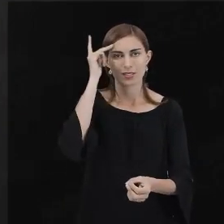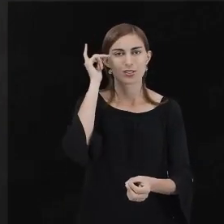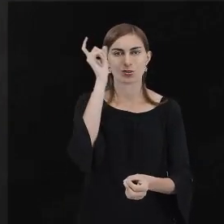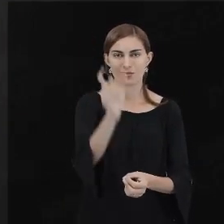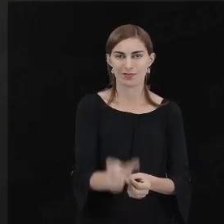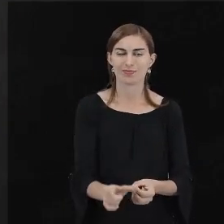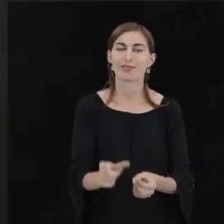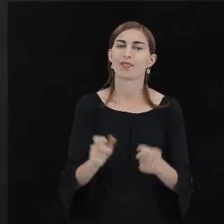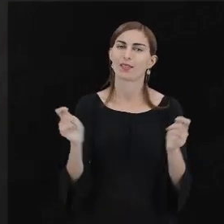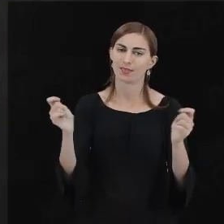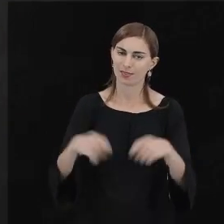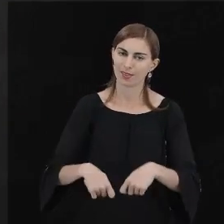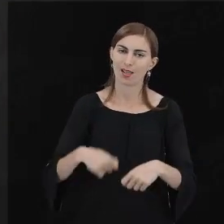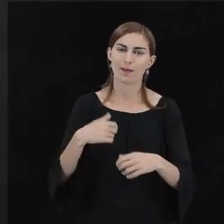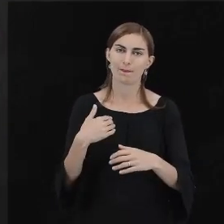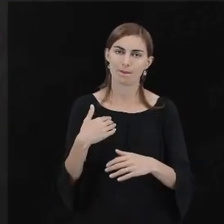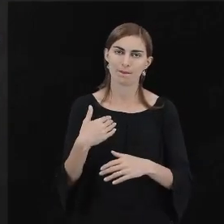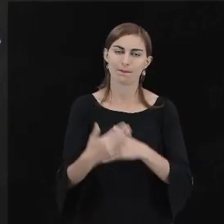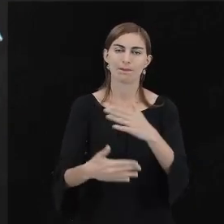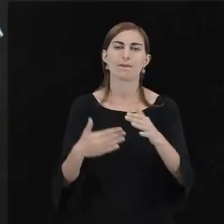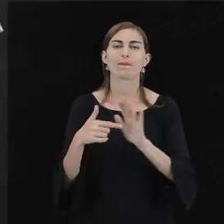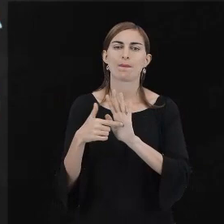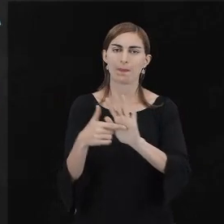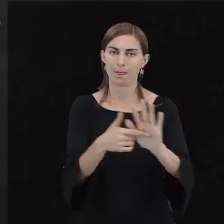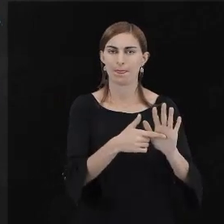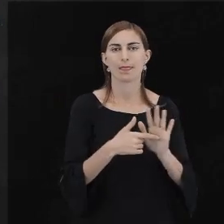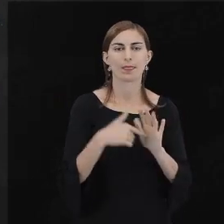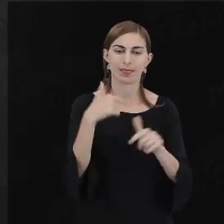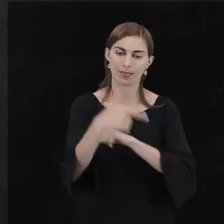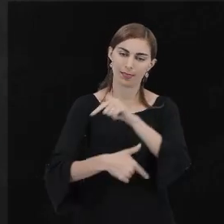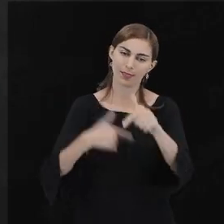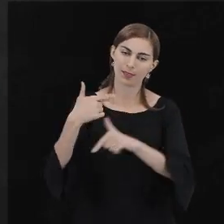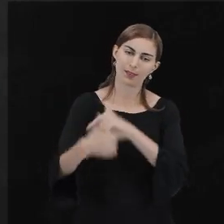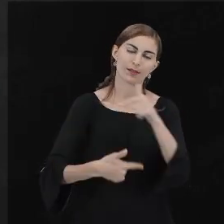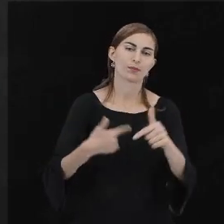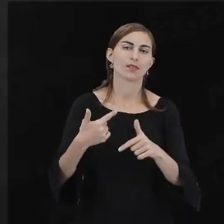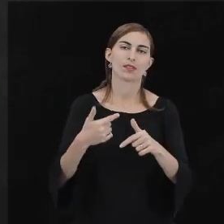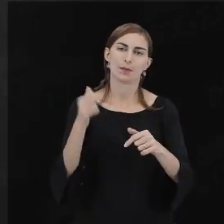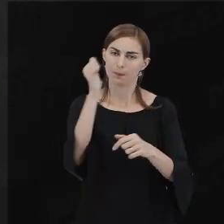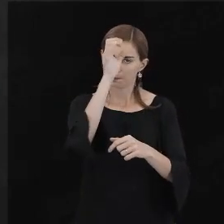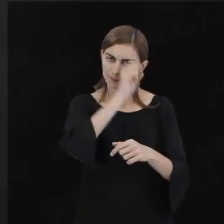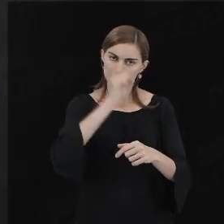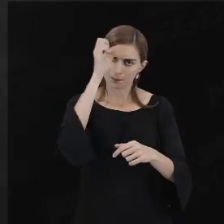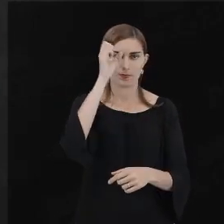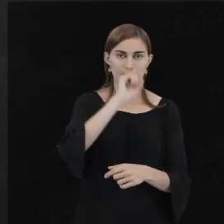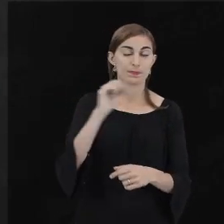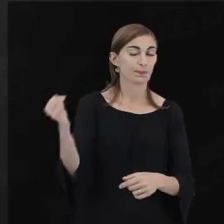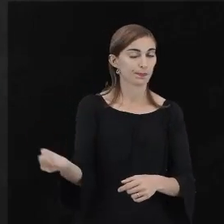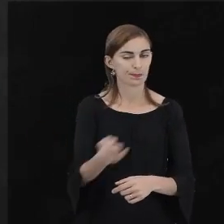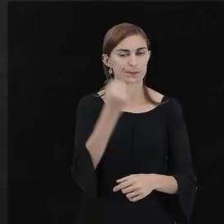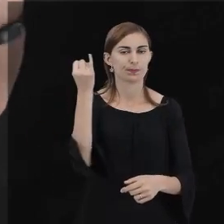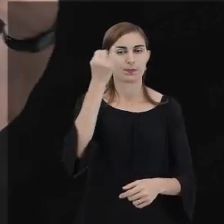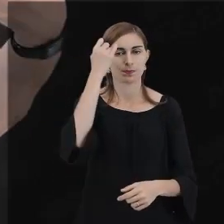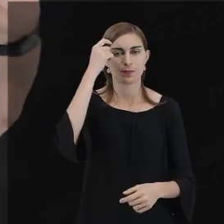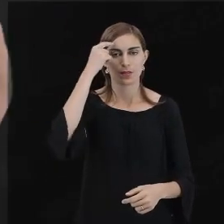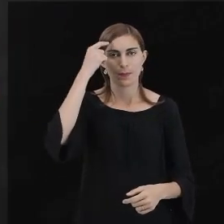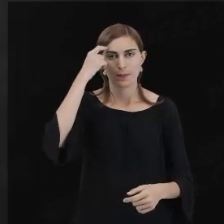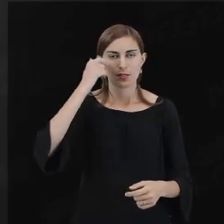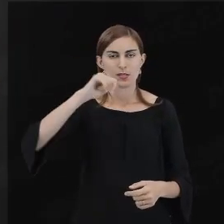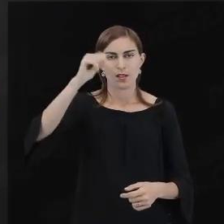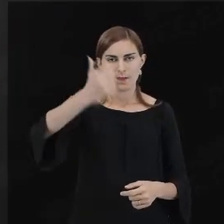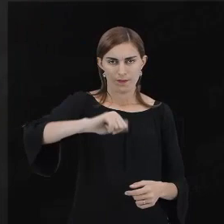importante que a gente pense que as avaliações externas em larga escala e o trabalho do dia a dia, do cotidiano dos professores, eles